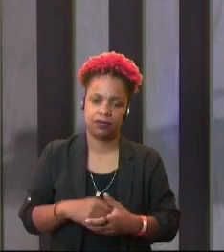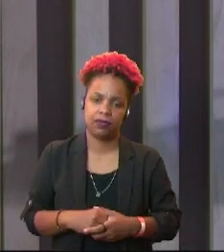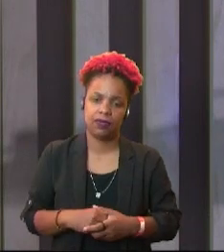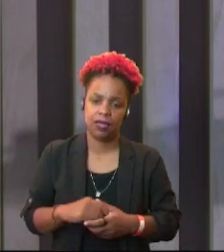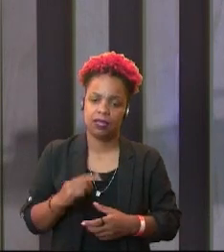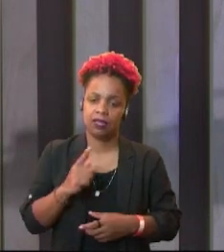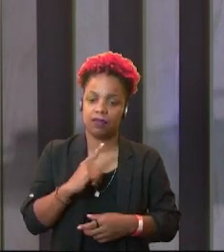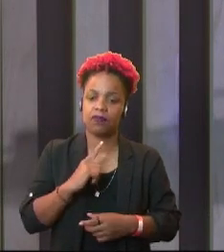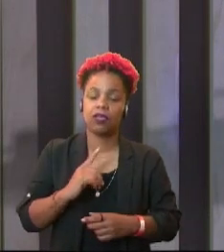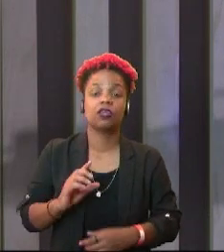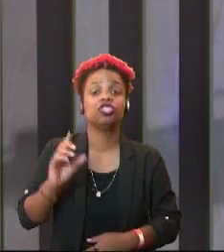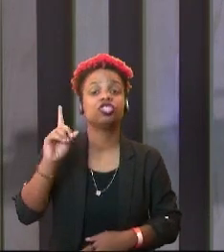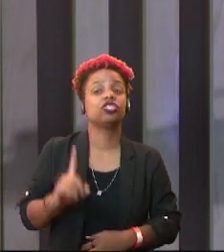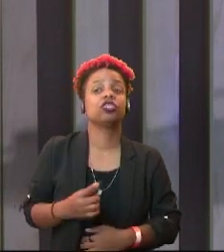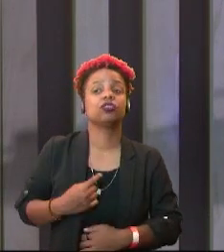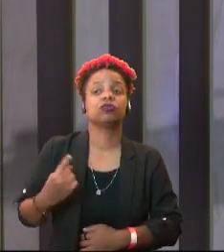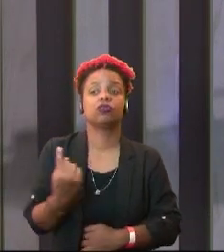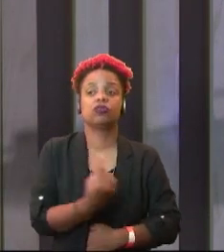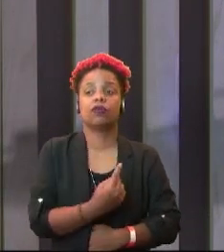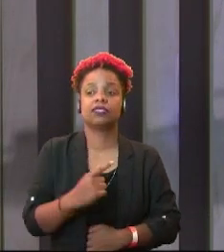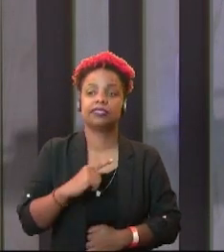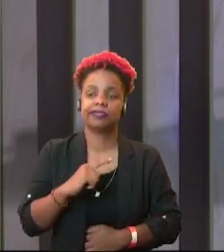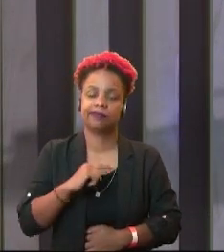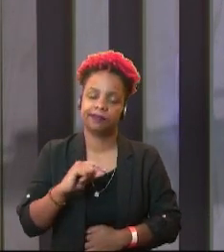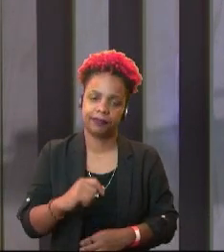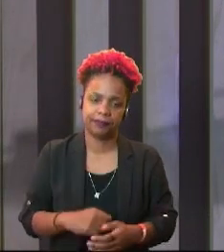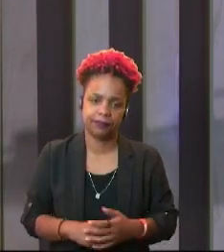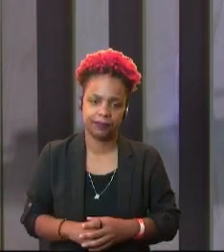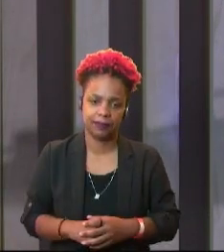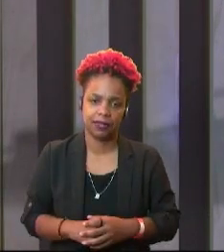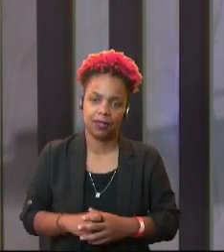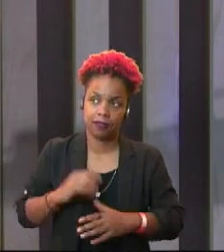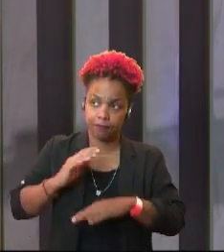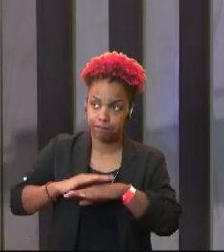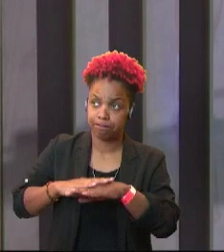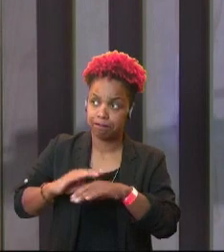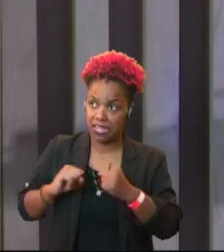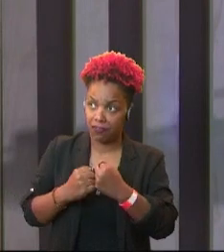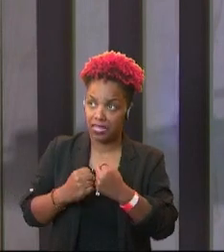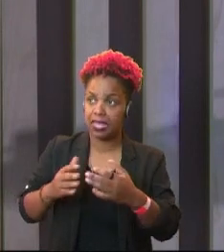o nosso direito de autodefesa. Primeiro, porque é o que é correto,